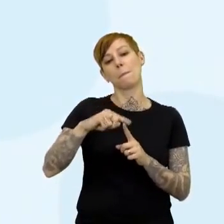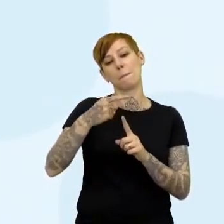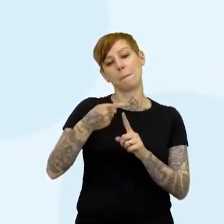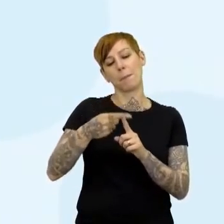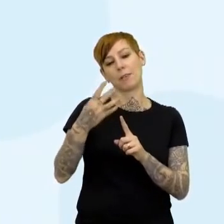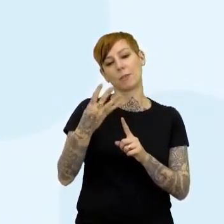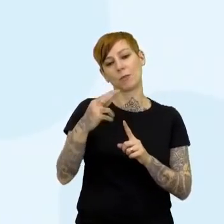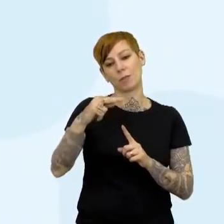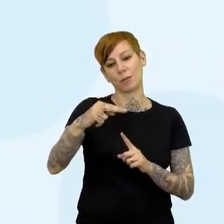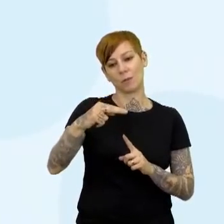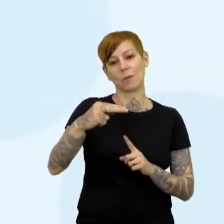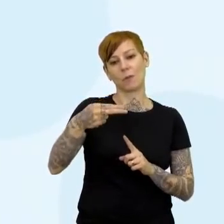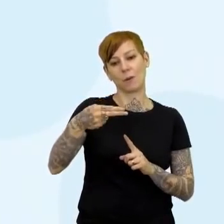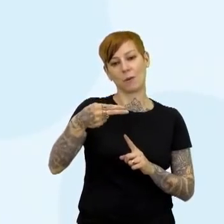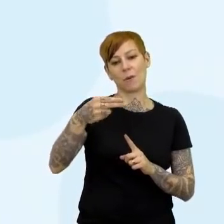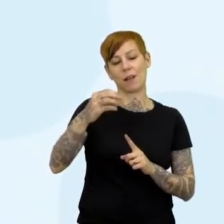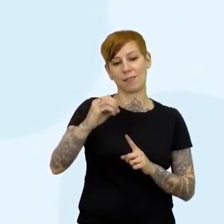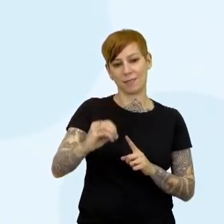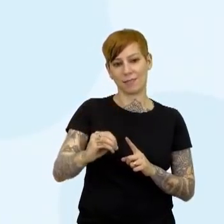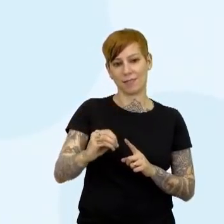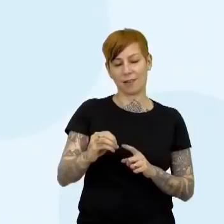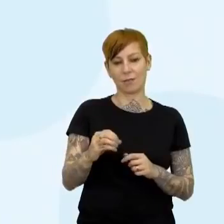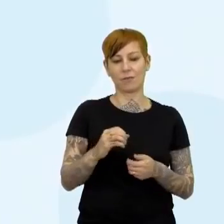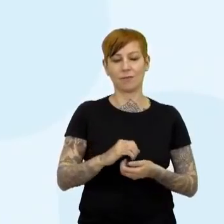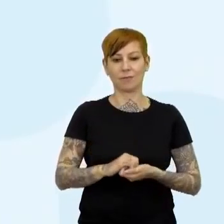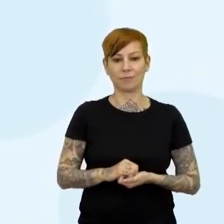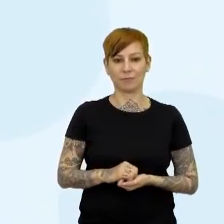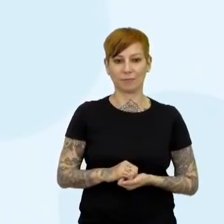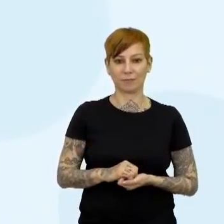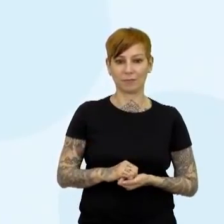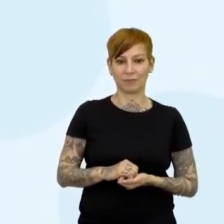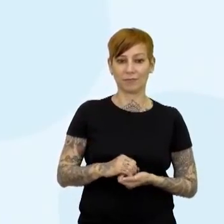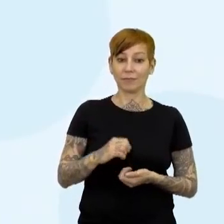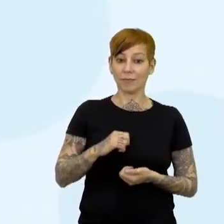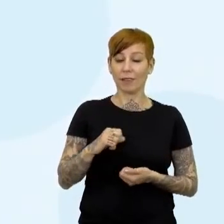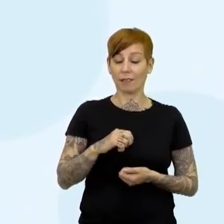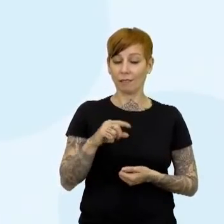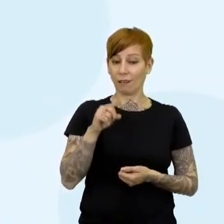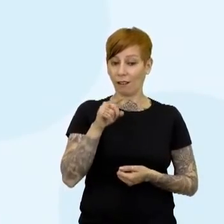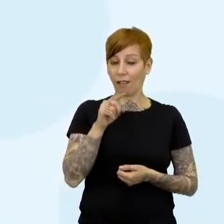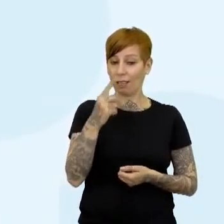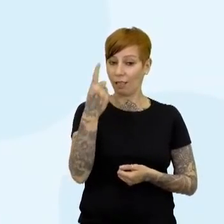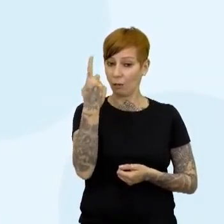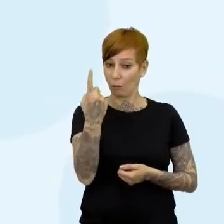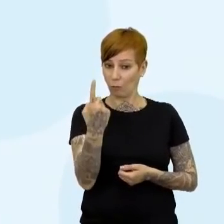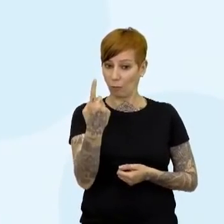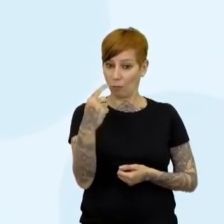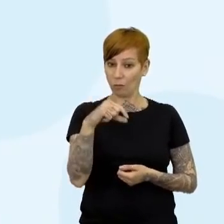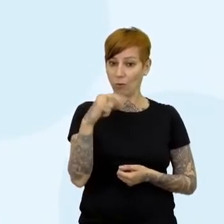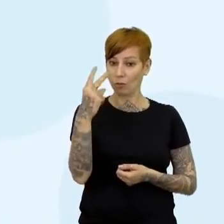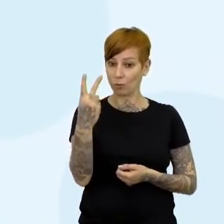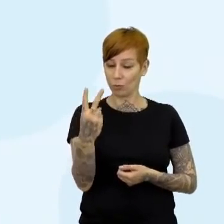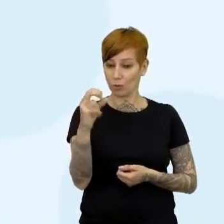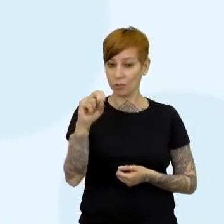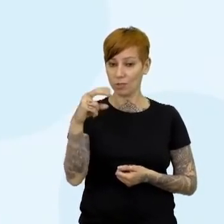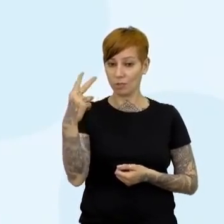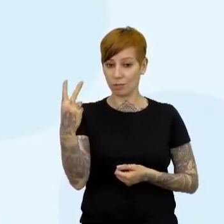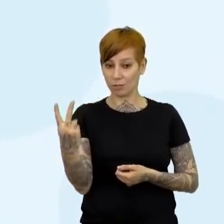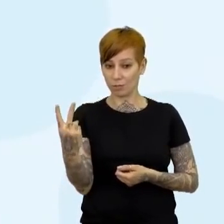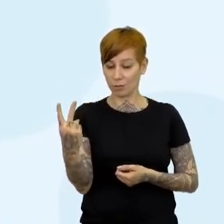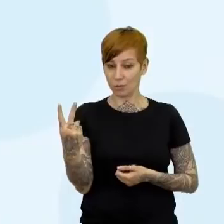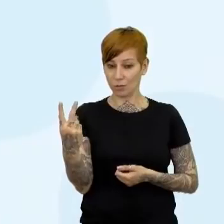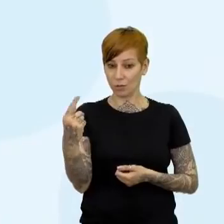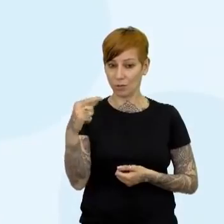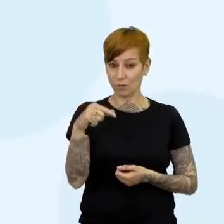0 Veja aqui a gente tem um monômio aqui a gente tem um binômio dois termos né aqui também temos um binômio